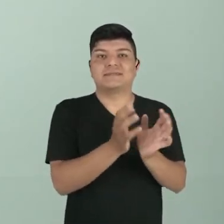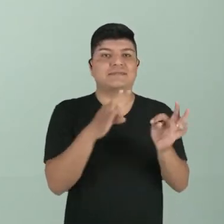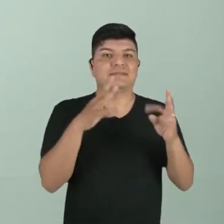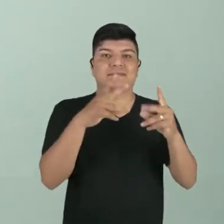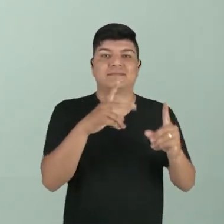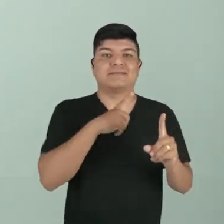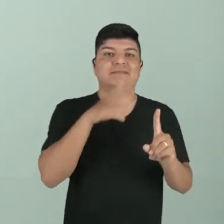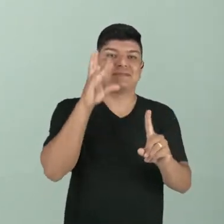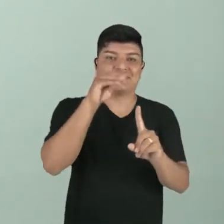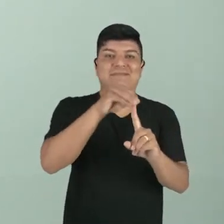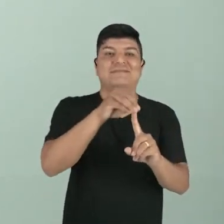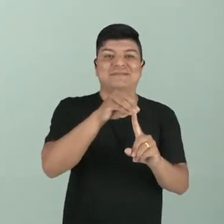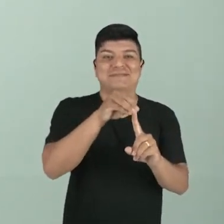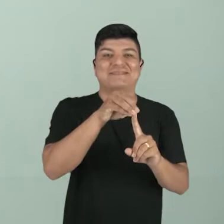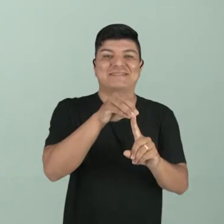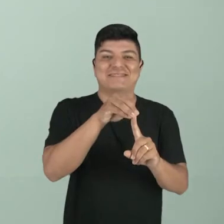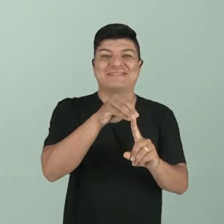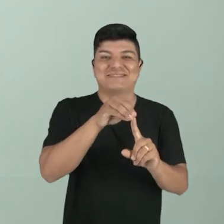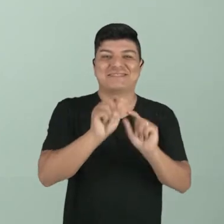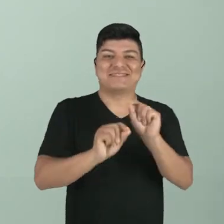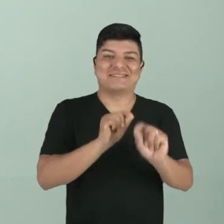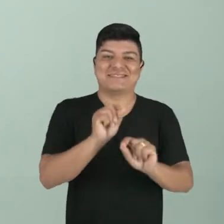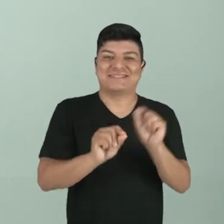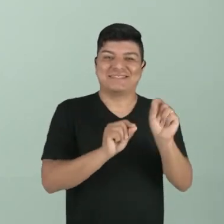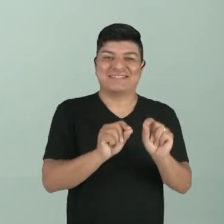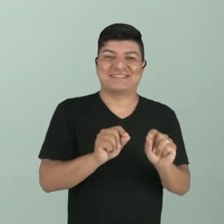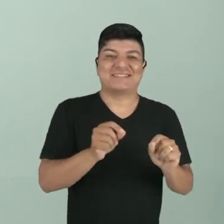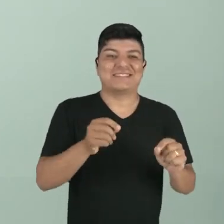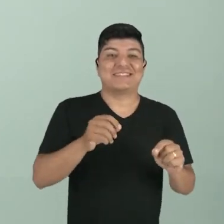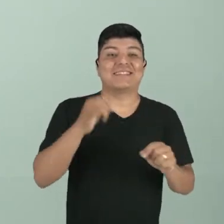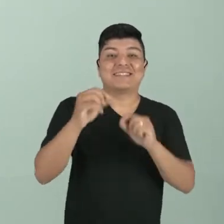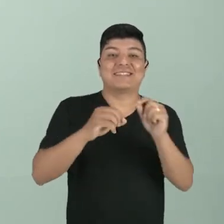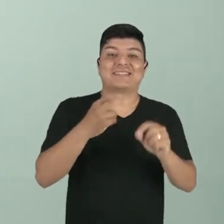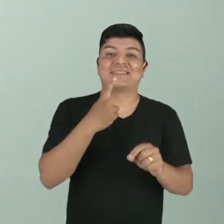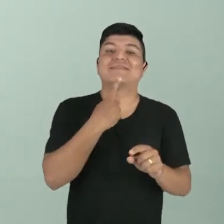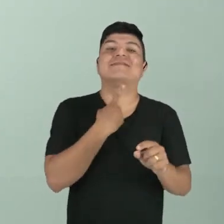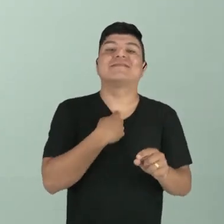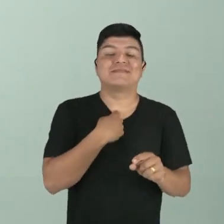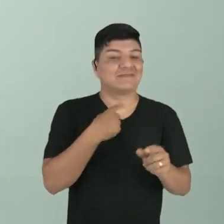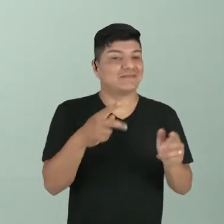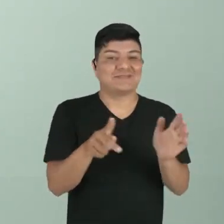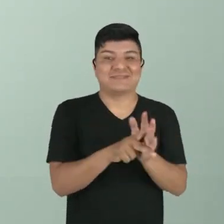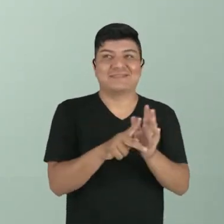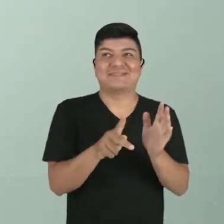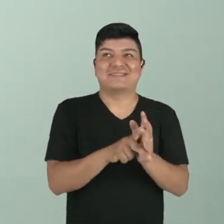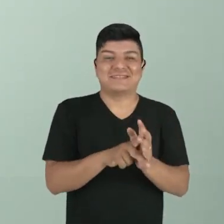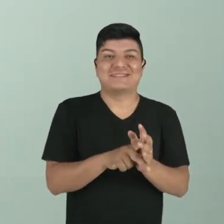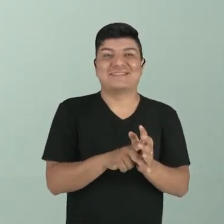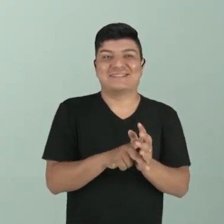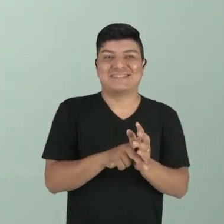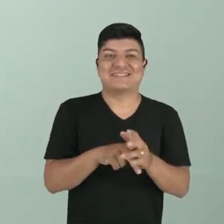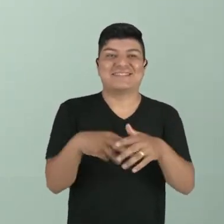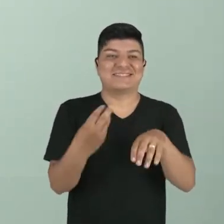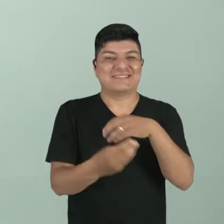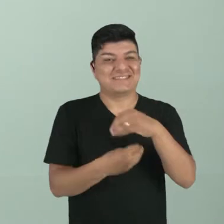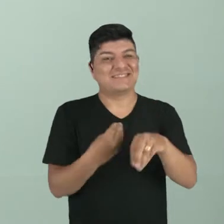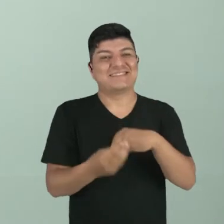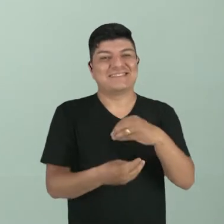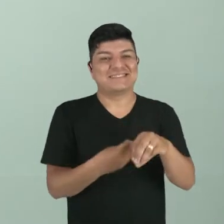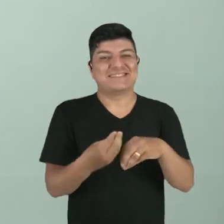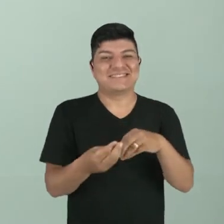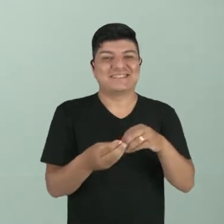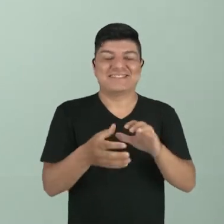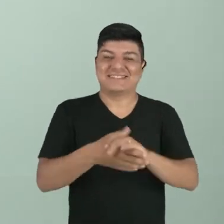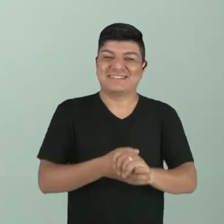mesmo objetivo e todos têm que ter a mesma a São tá Se tiver uma caneta ali no meio ali envolvido no esporte